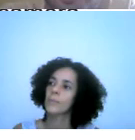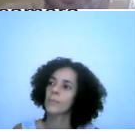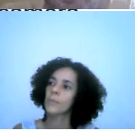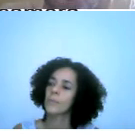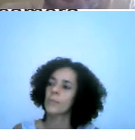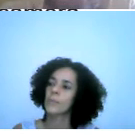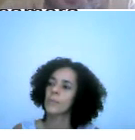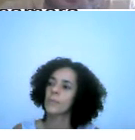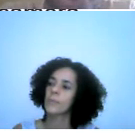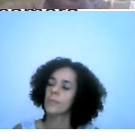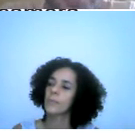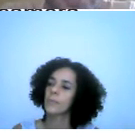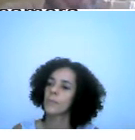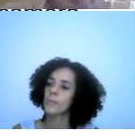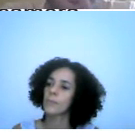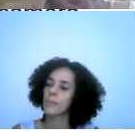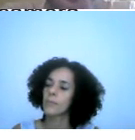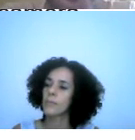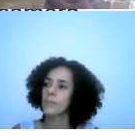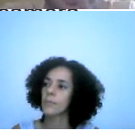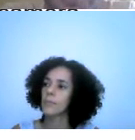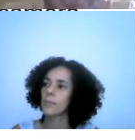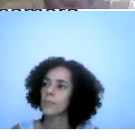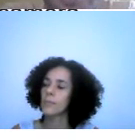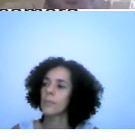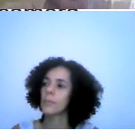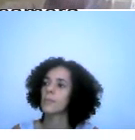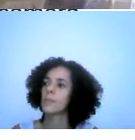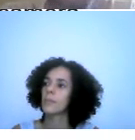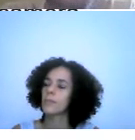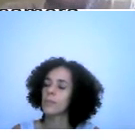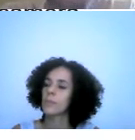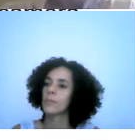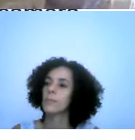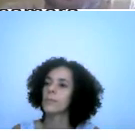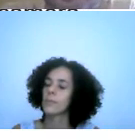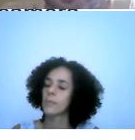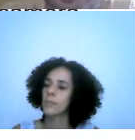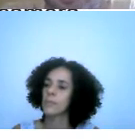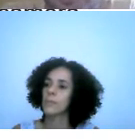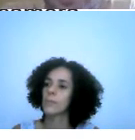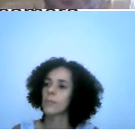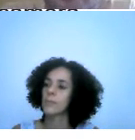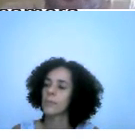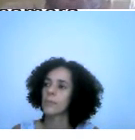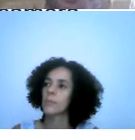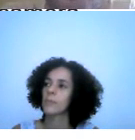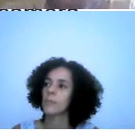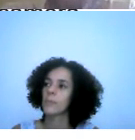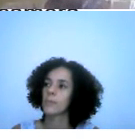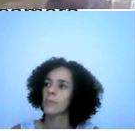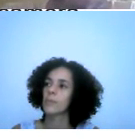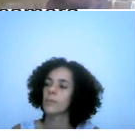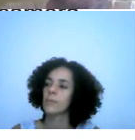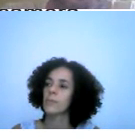fácil, proliferam rápido e em grande quantidade, e, no geral, elas vão exercer um domínio